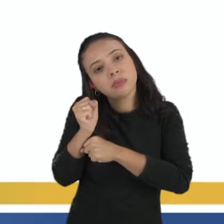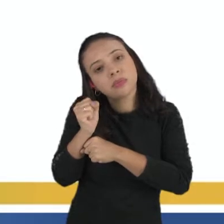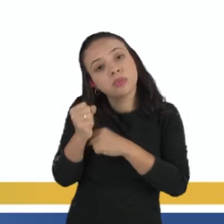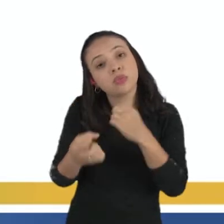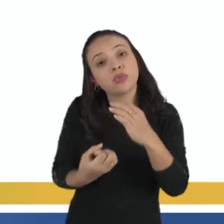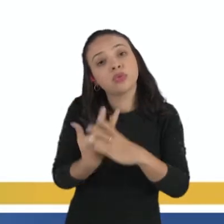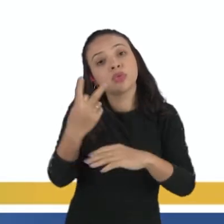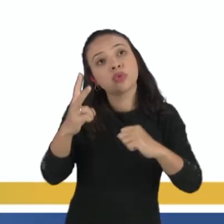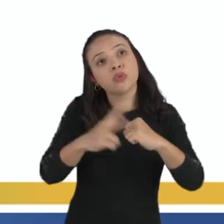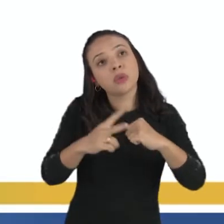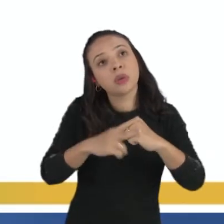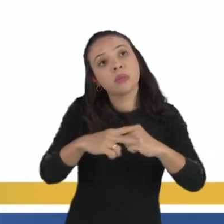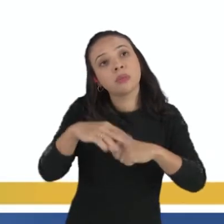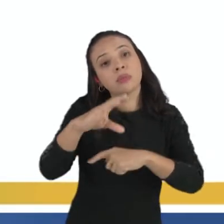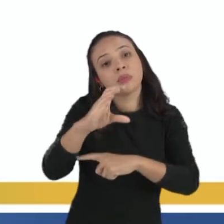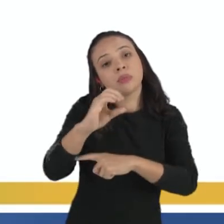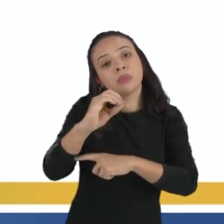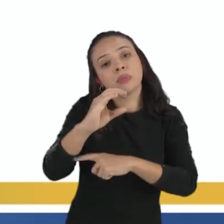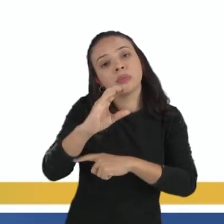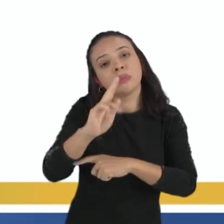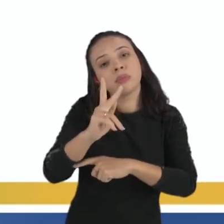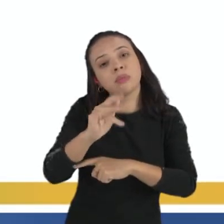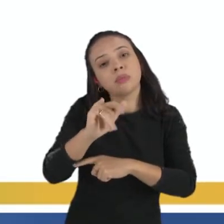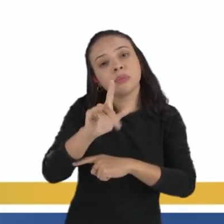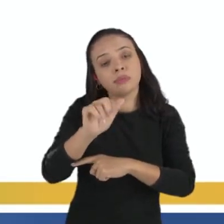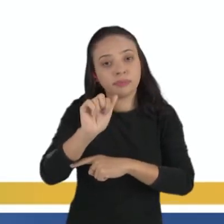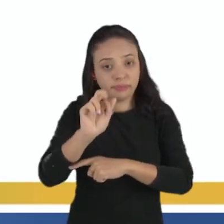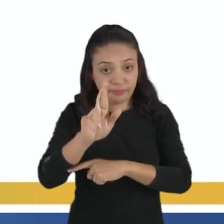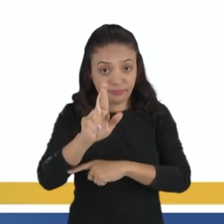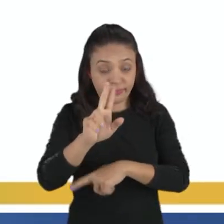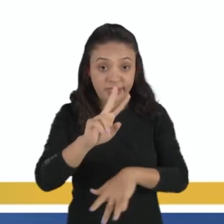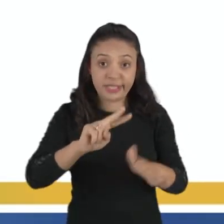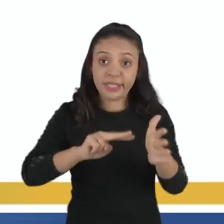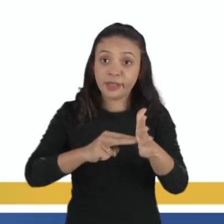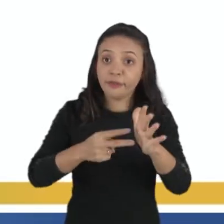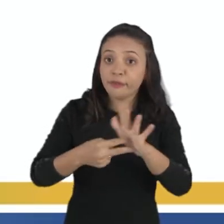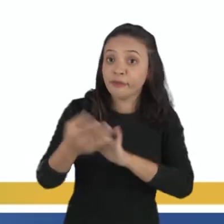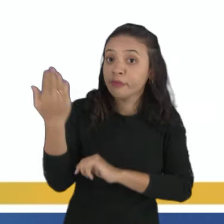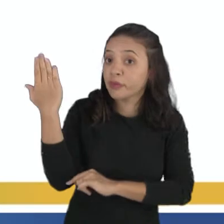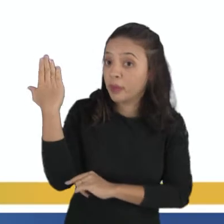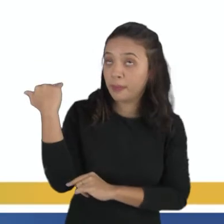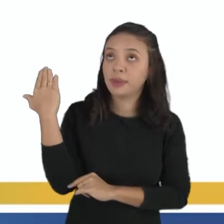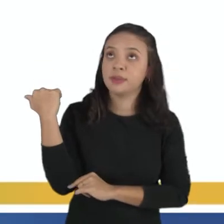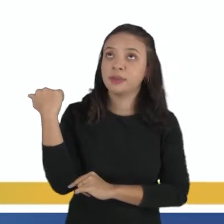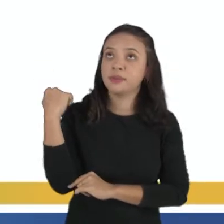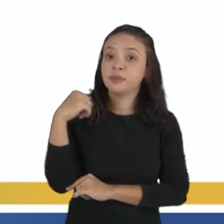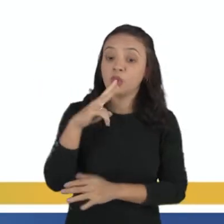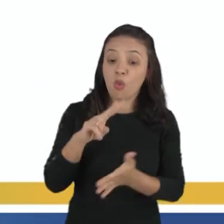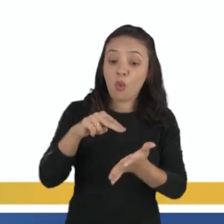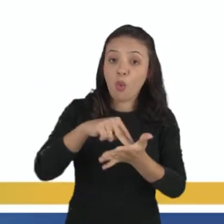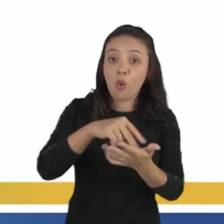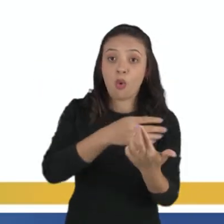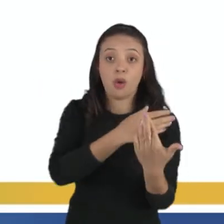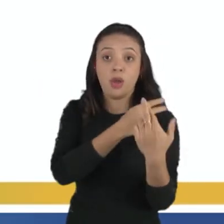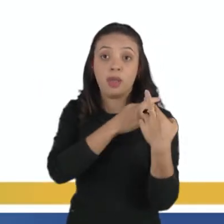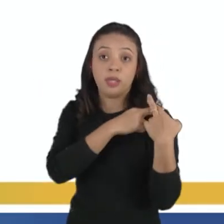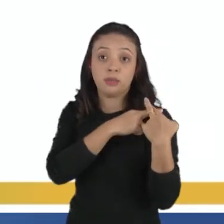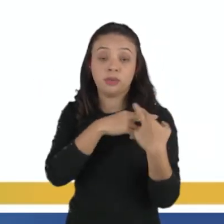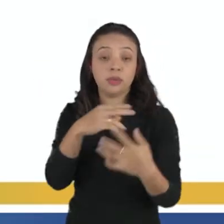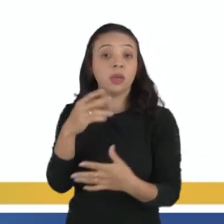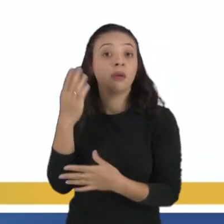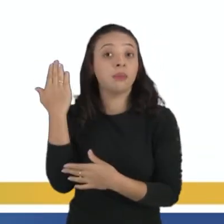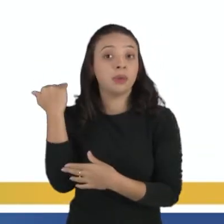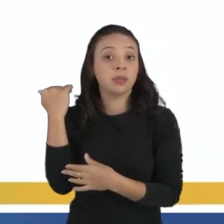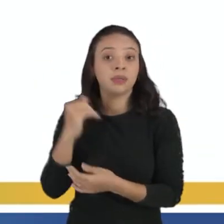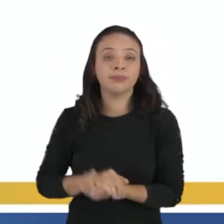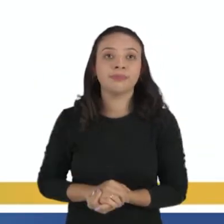verbo cochilar. O verbo cochilava indica passado, indica que o porteiro fazia aquilo. Só